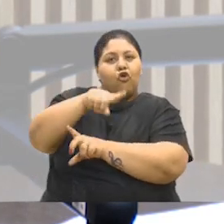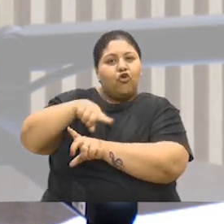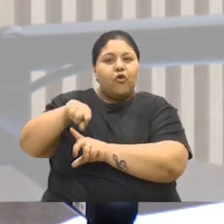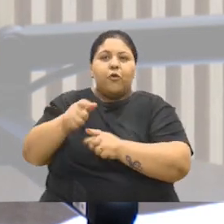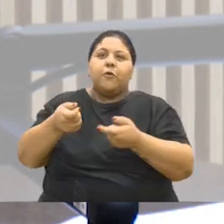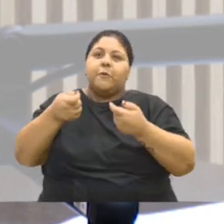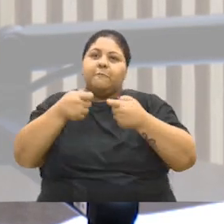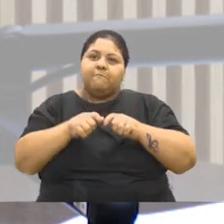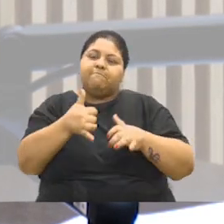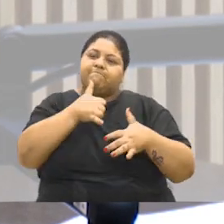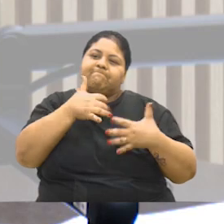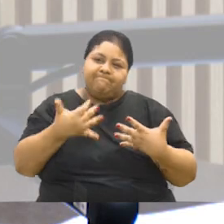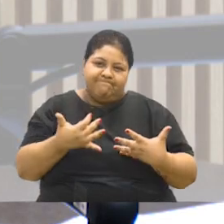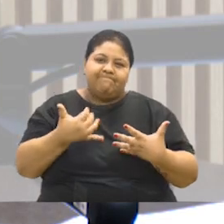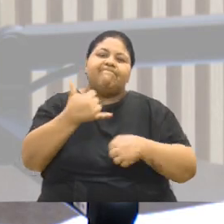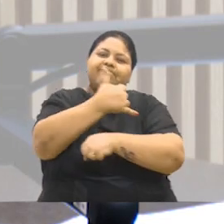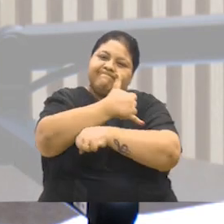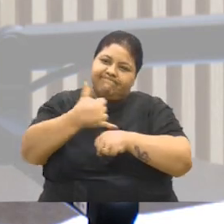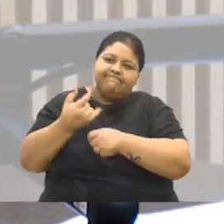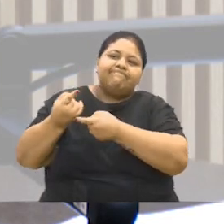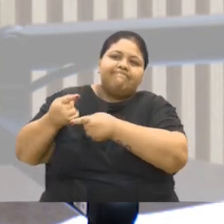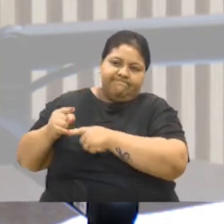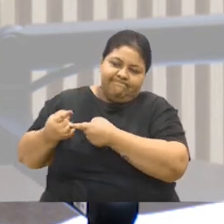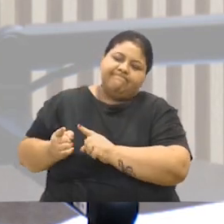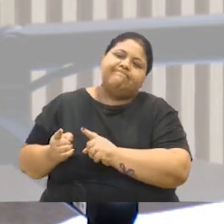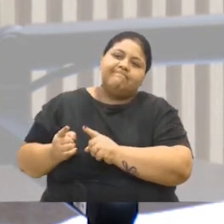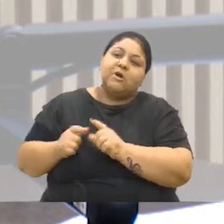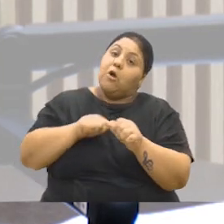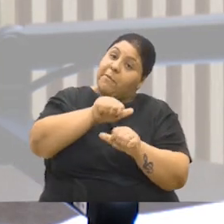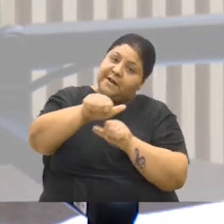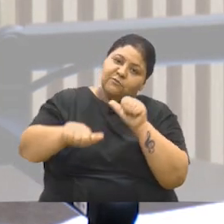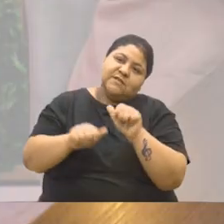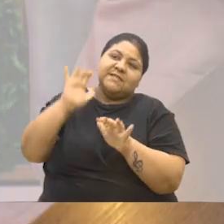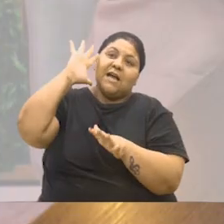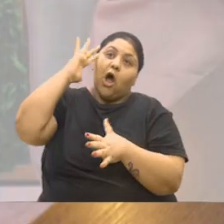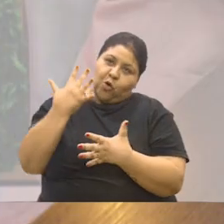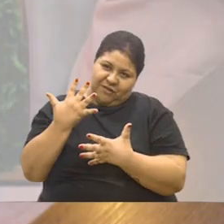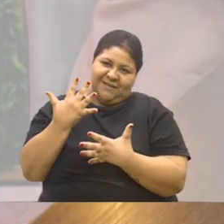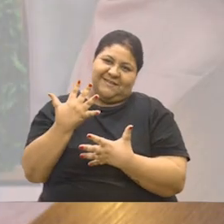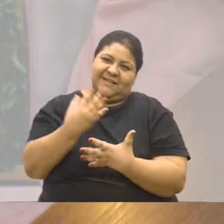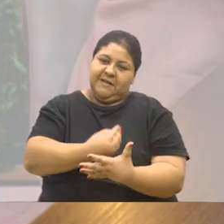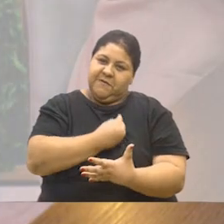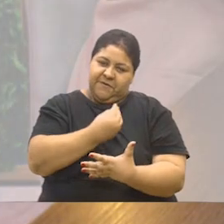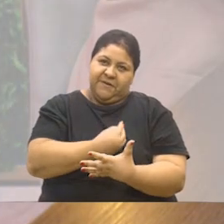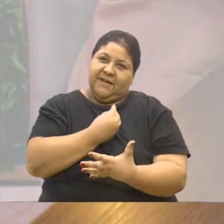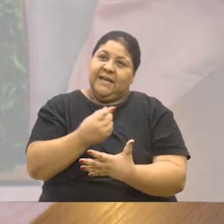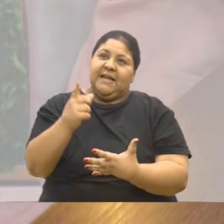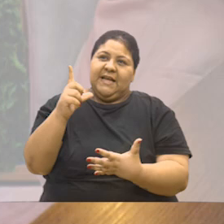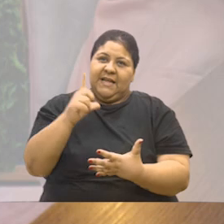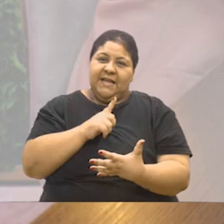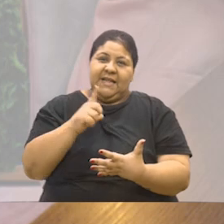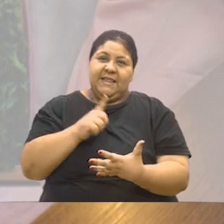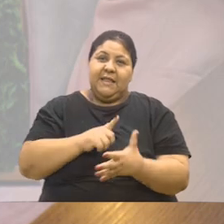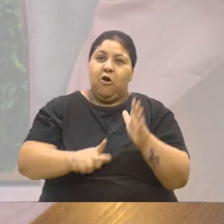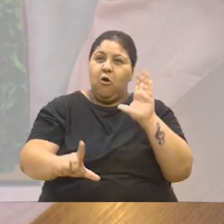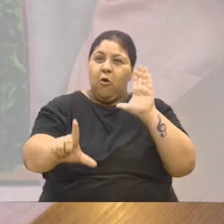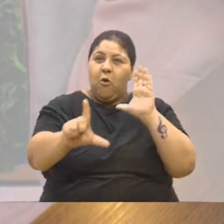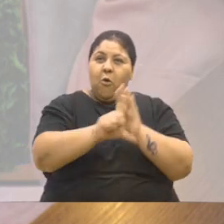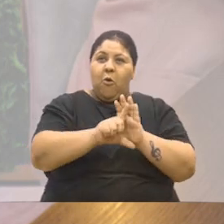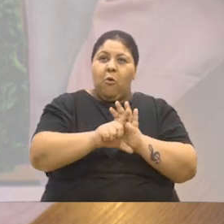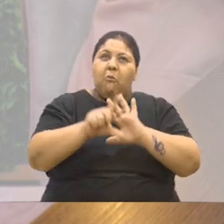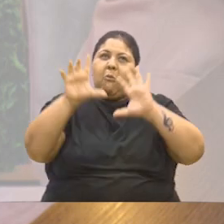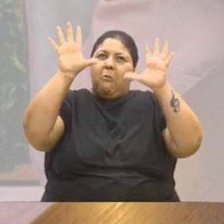precisamos, infelizmente, passar por os desafios para que as mudanças aconteçam na nossa vida. Tem uma lei do universo que é a lei da evolução e